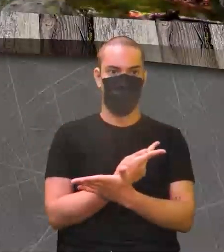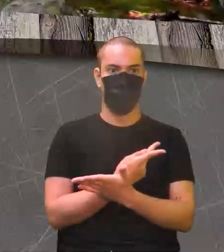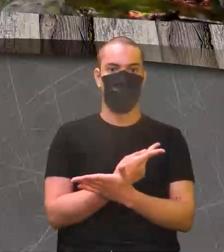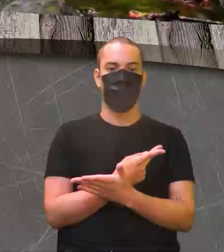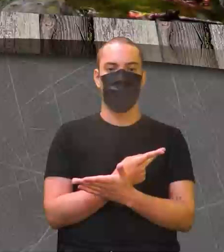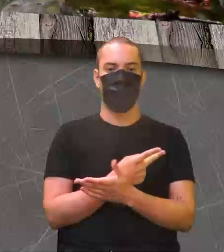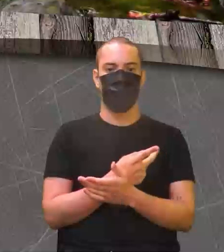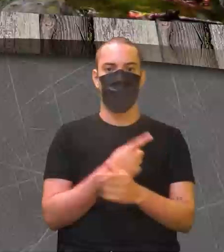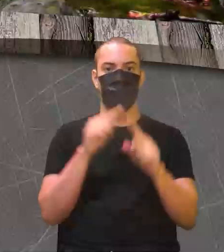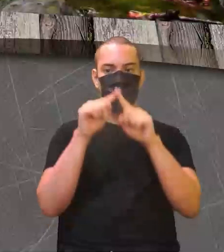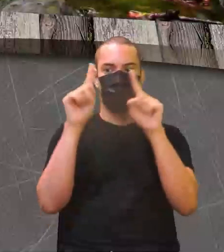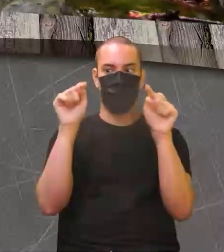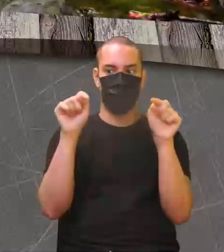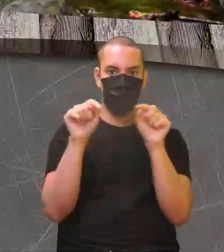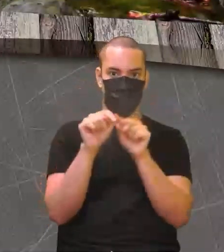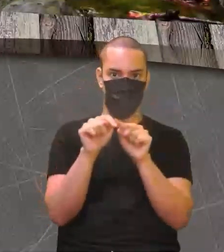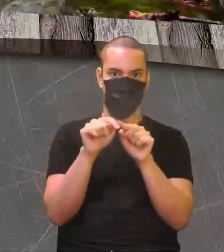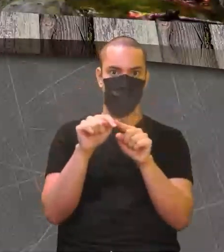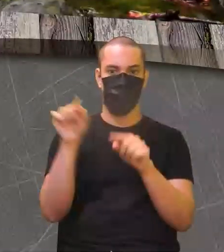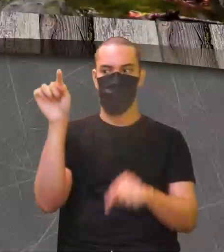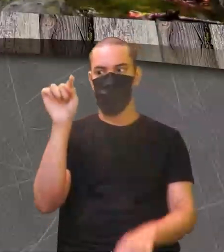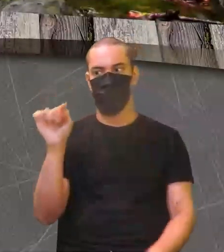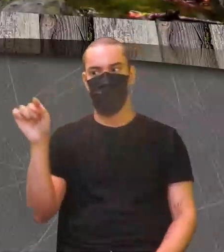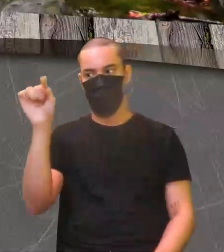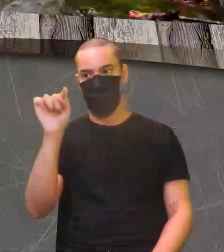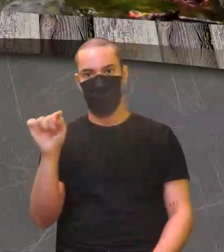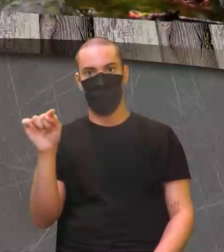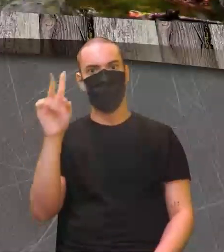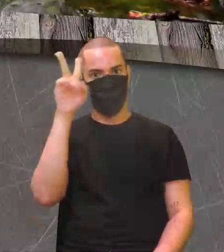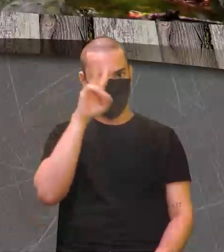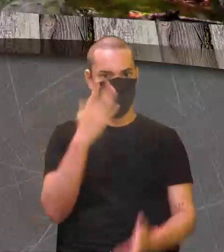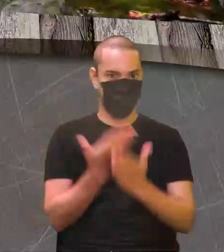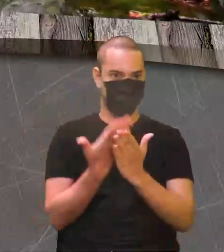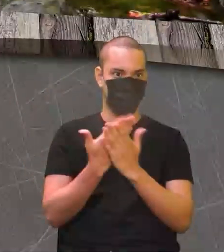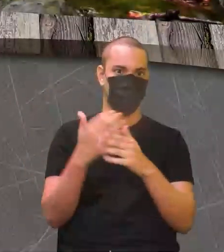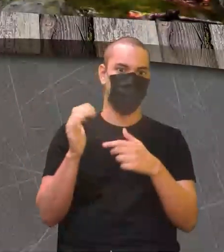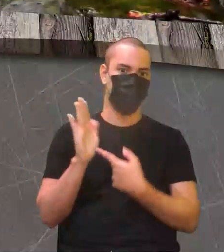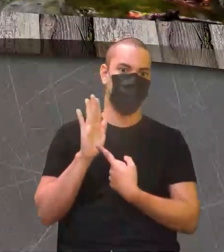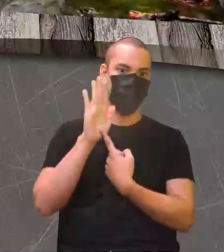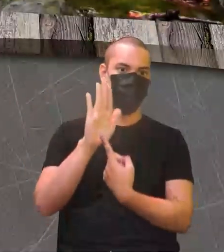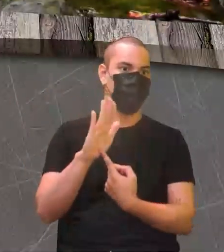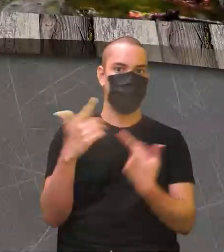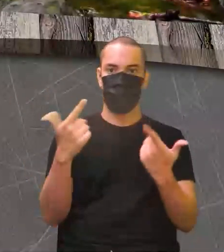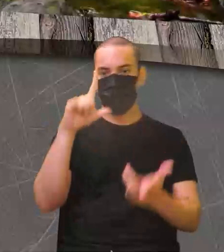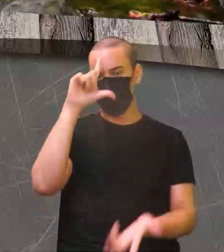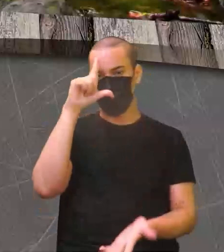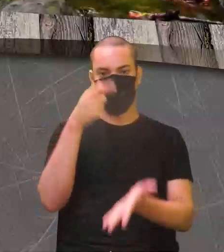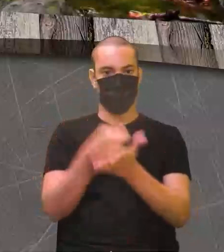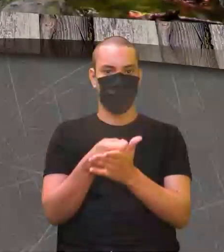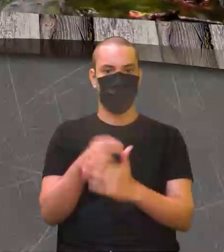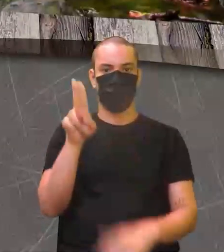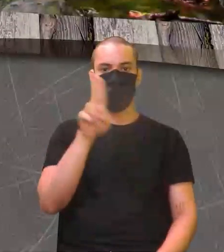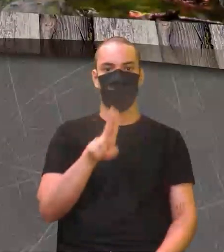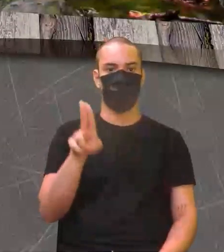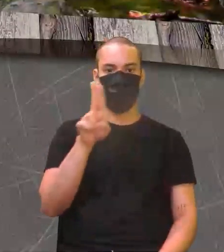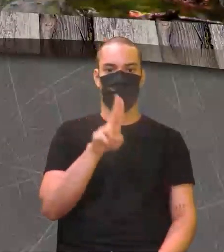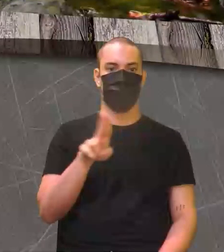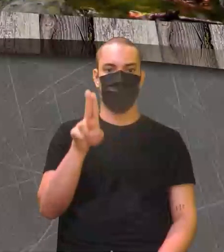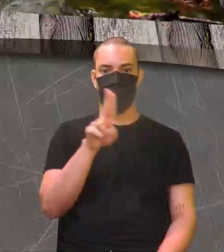sexo masculino. O círculozinho representa o sexo feminino. Quando não tem definição de sexo, é